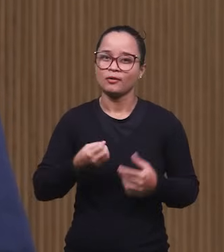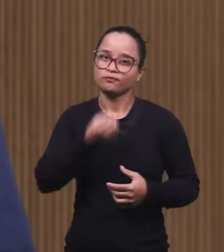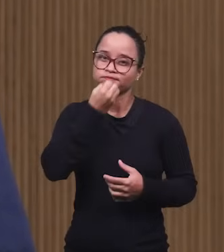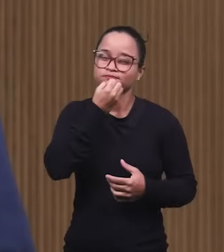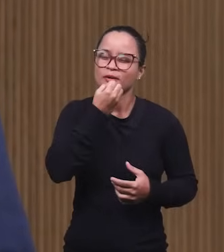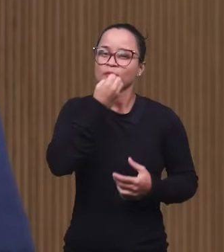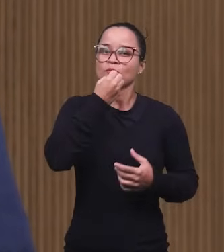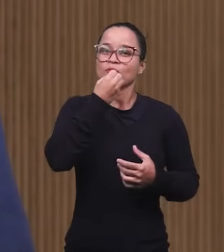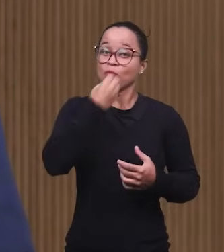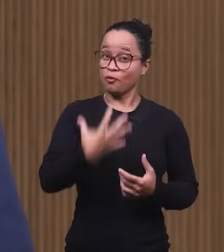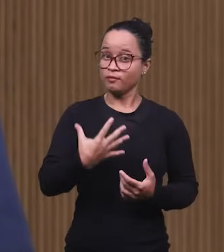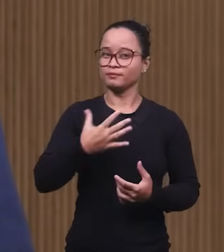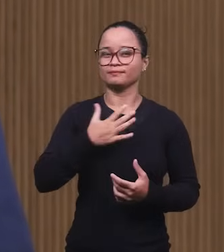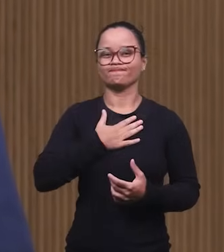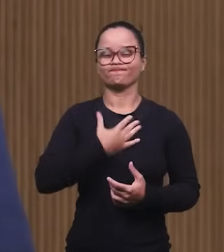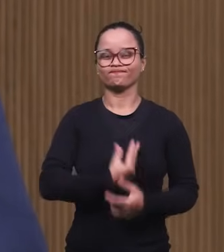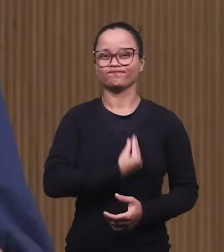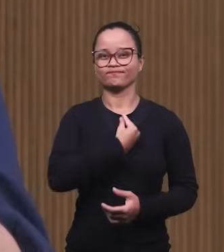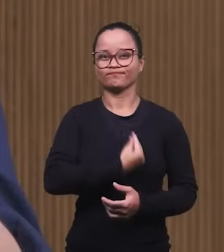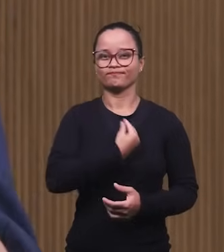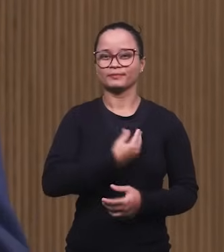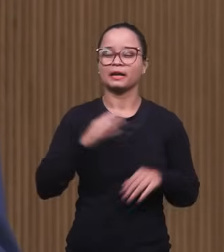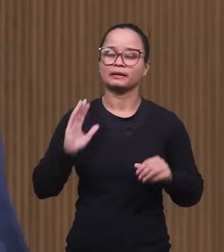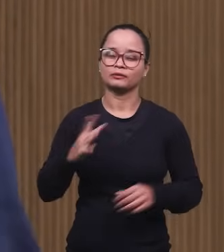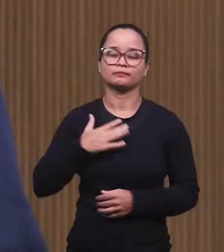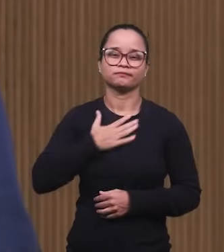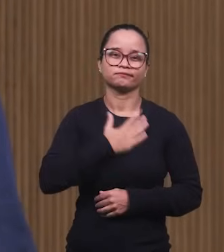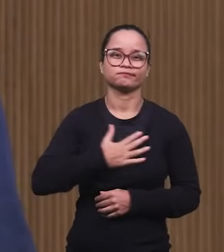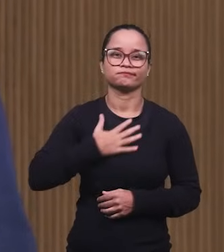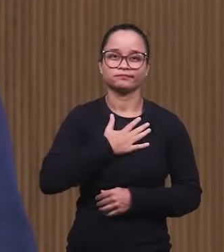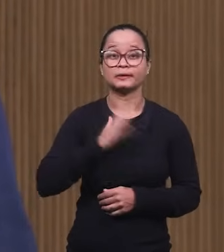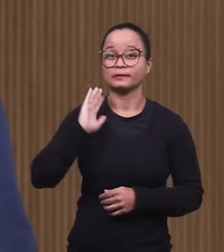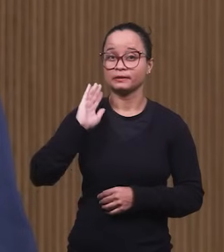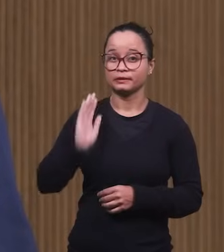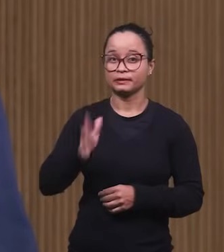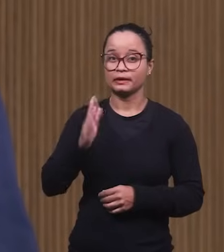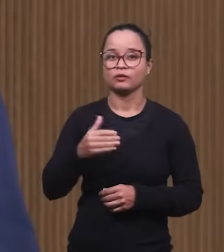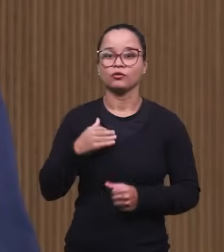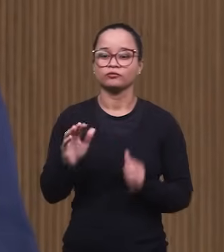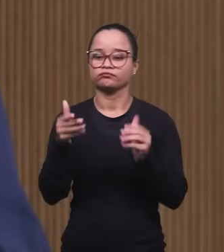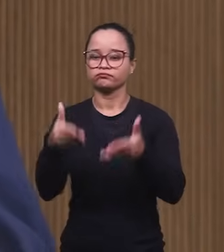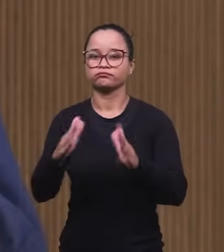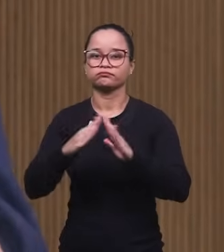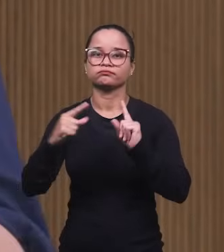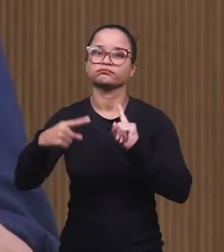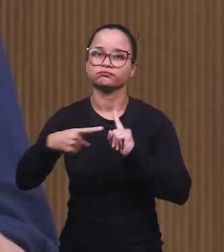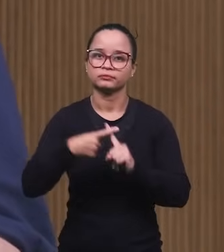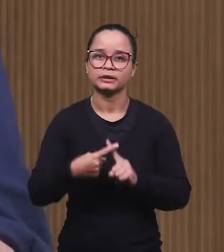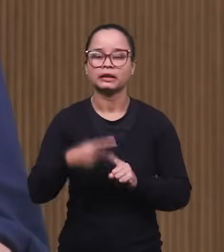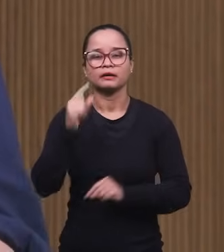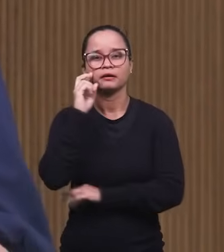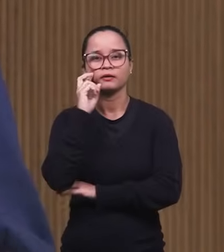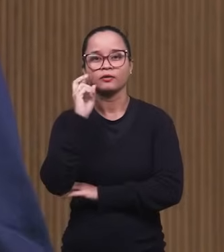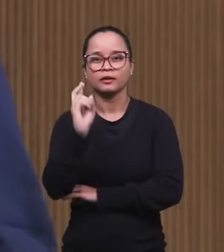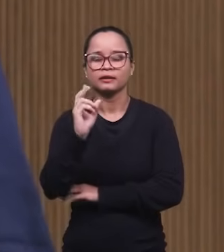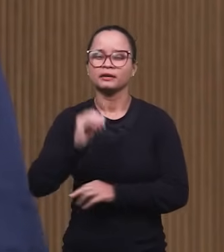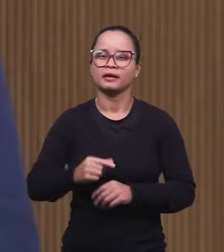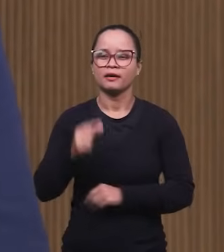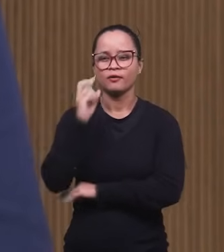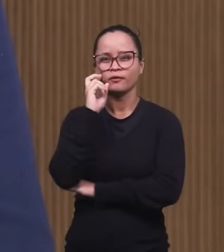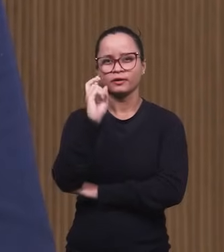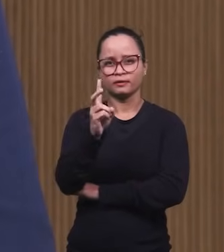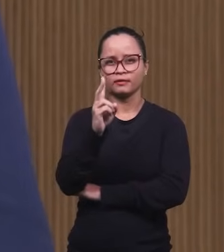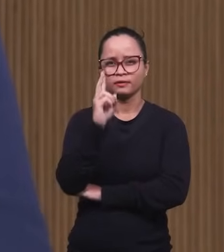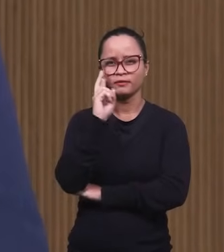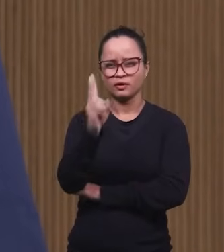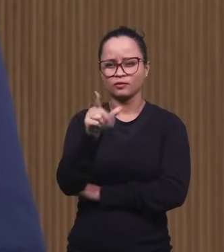honra para mim. Eu lembro que quando eu cheguei, eu tive uma experiência, que quando eu cheguei na igreja, a primeira EBD que eu fui assistir, eu fiquei